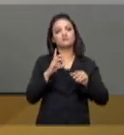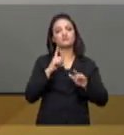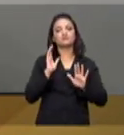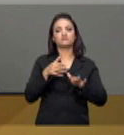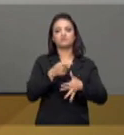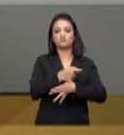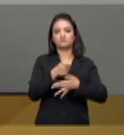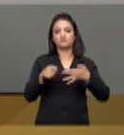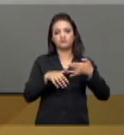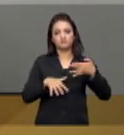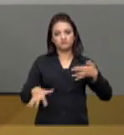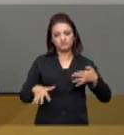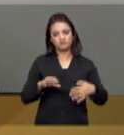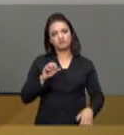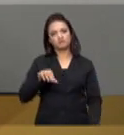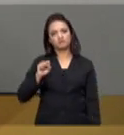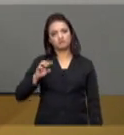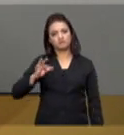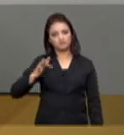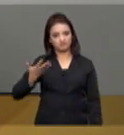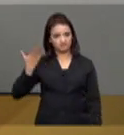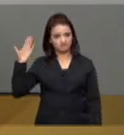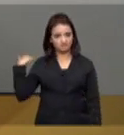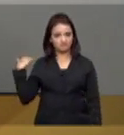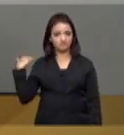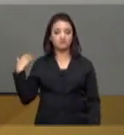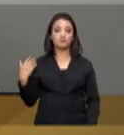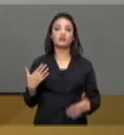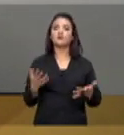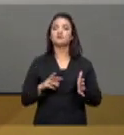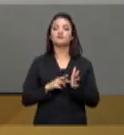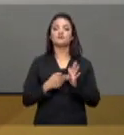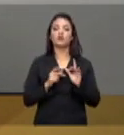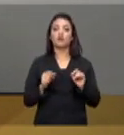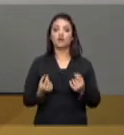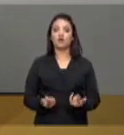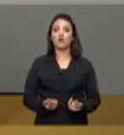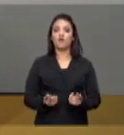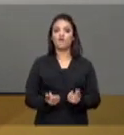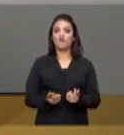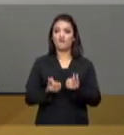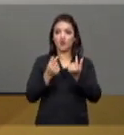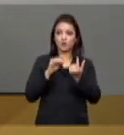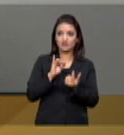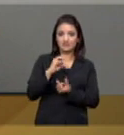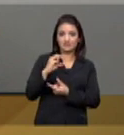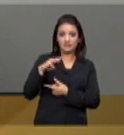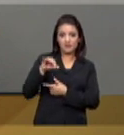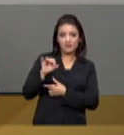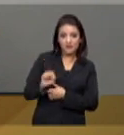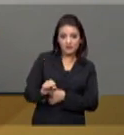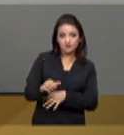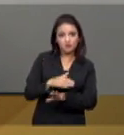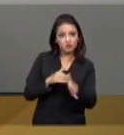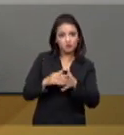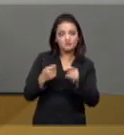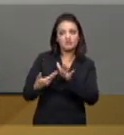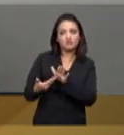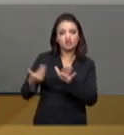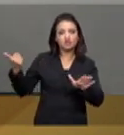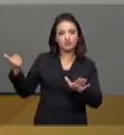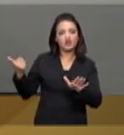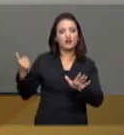Supremo Tribunal Federal. Quer dizer, todo valor destacado a título de ICMS deve ser excluído da base de cálculo